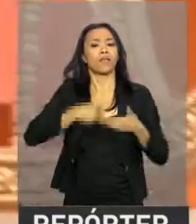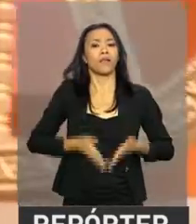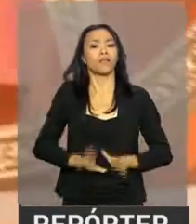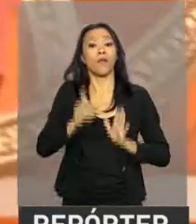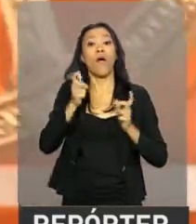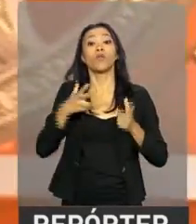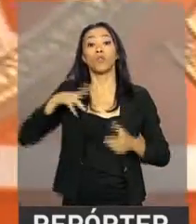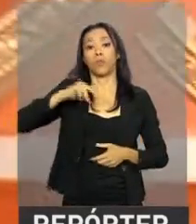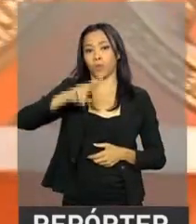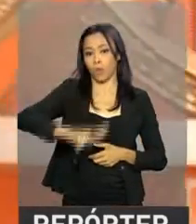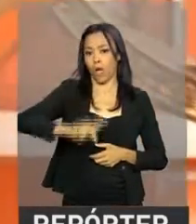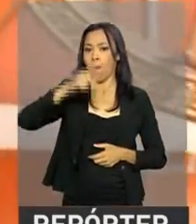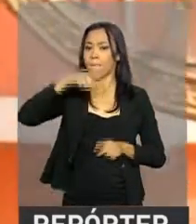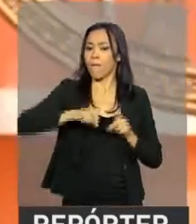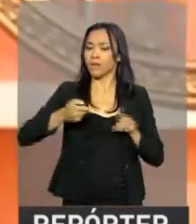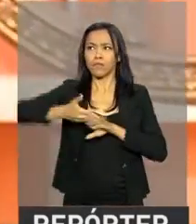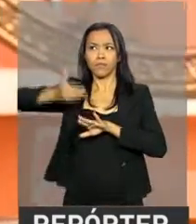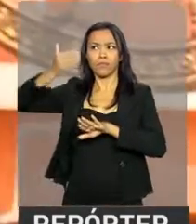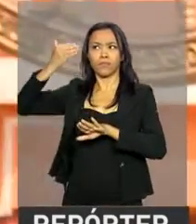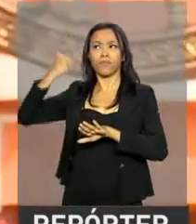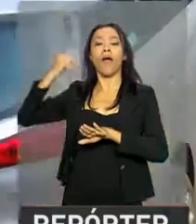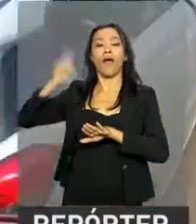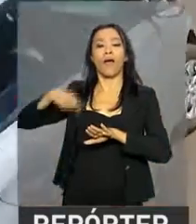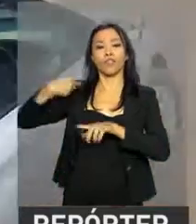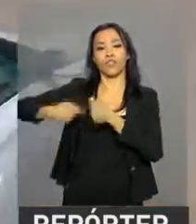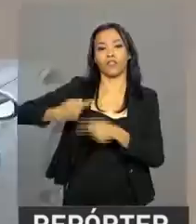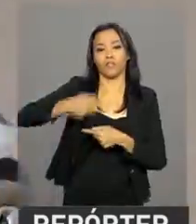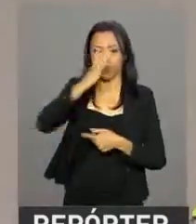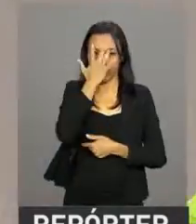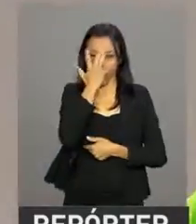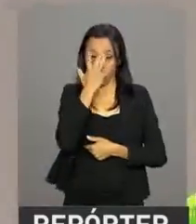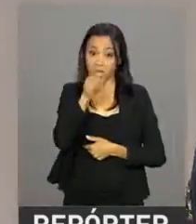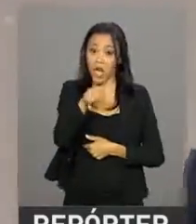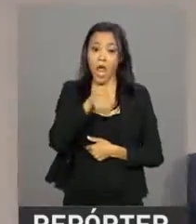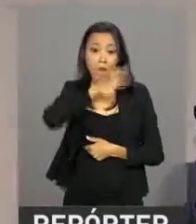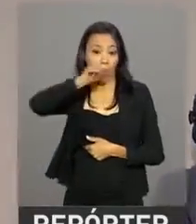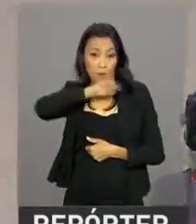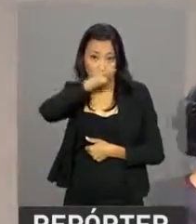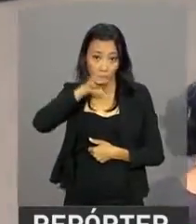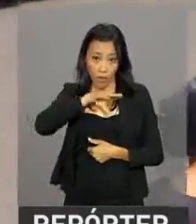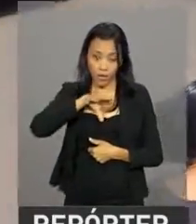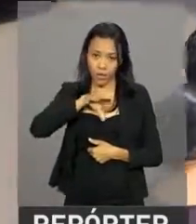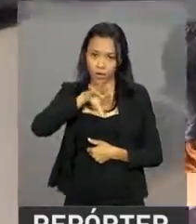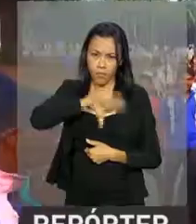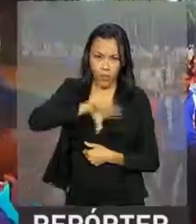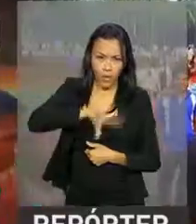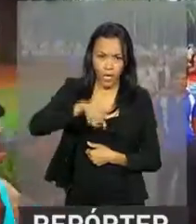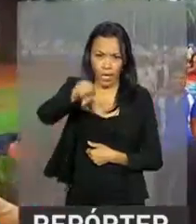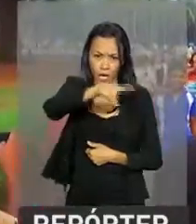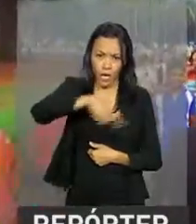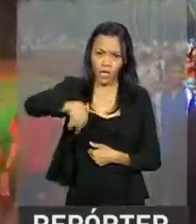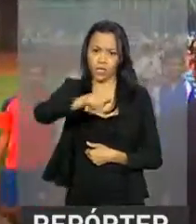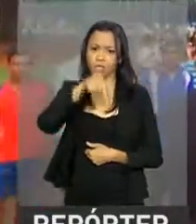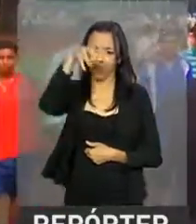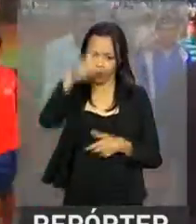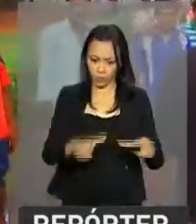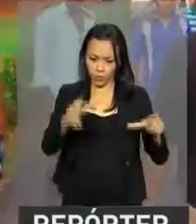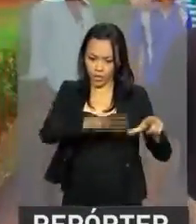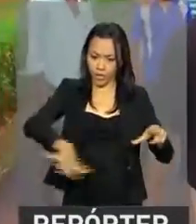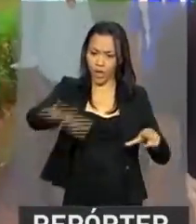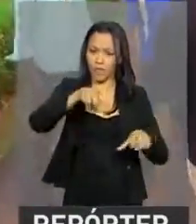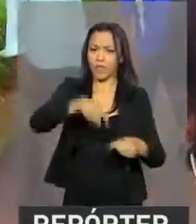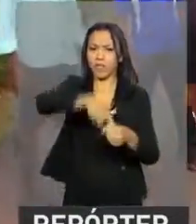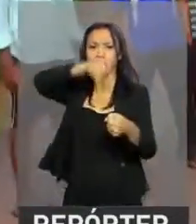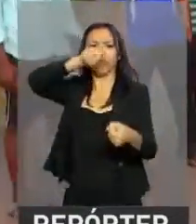em Portugal, mas todos os seus antepassados são indianos. O português já não é mais falado por todos os habitantes de Goa desde a independência de Portugal,